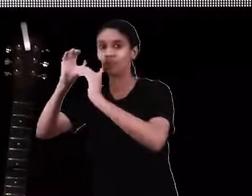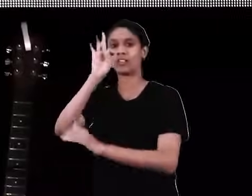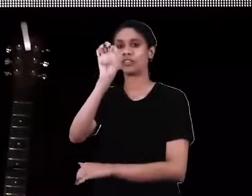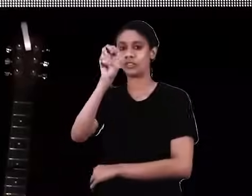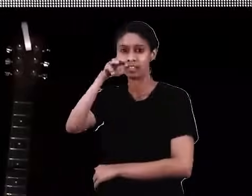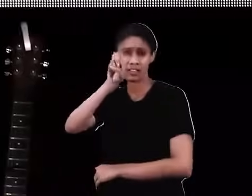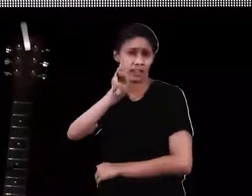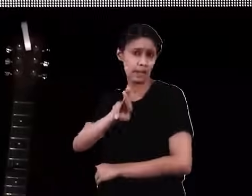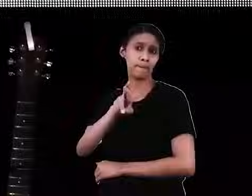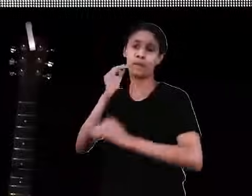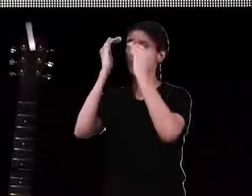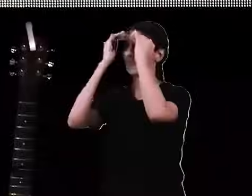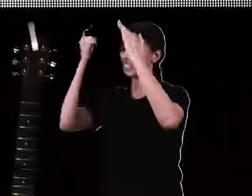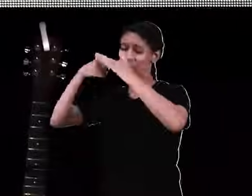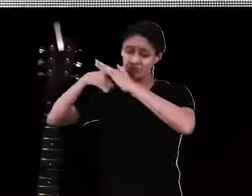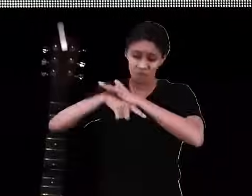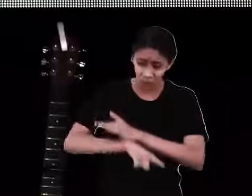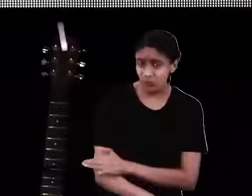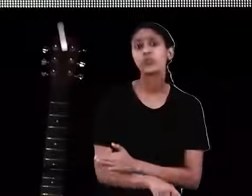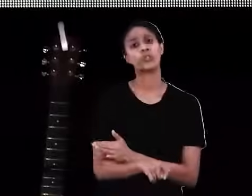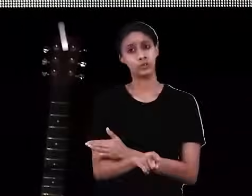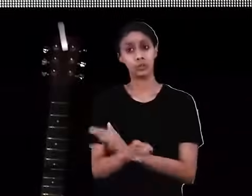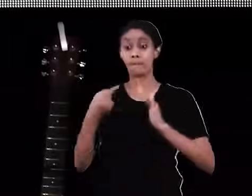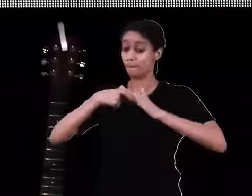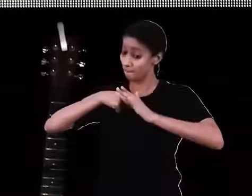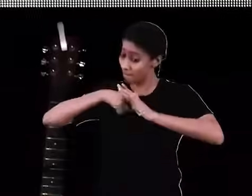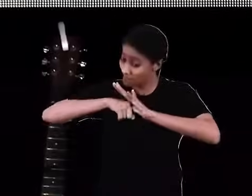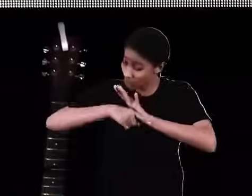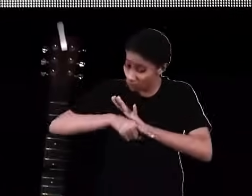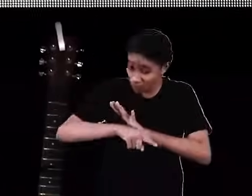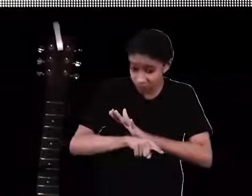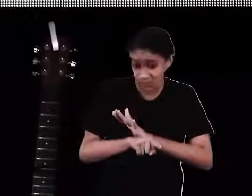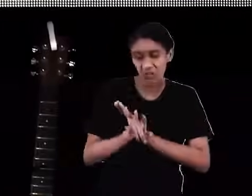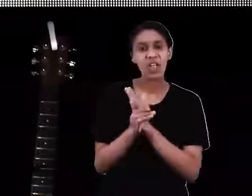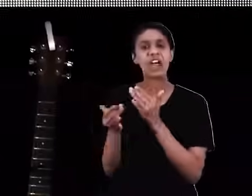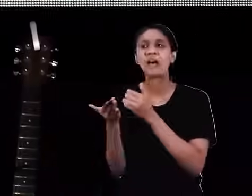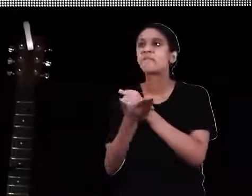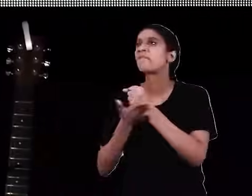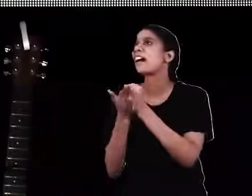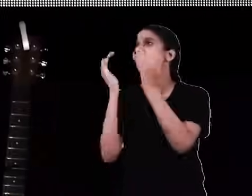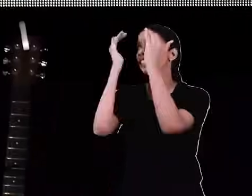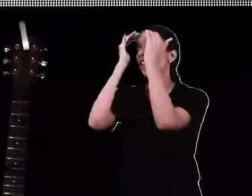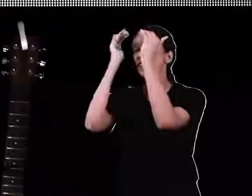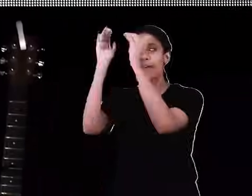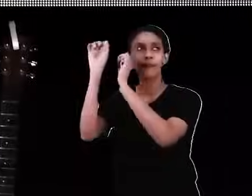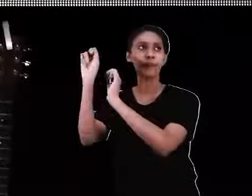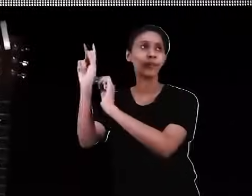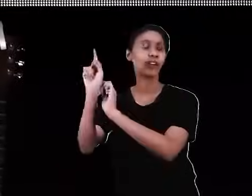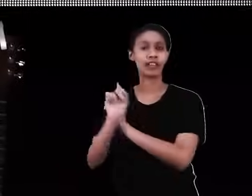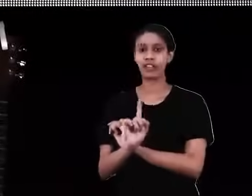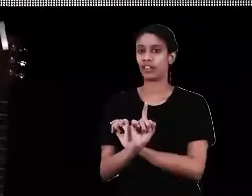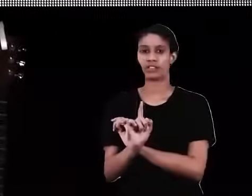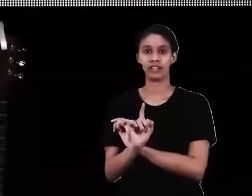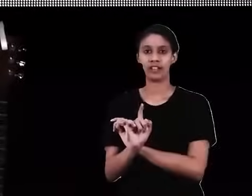Para comigo e pensa, é um sentimento profundo, profundidade. Não é aquele temor superficial, maquiado